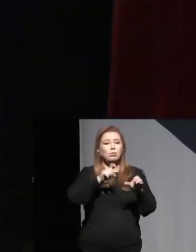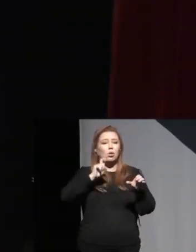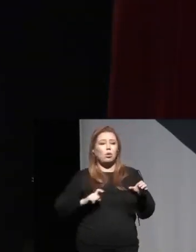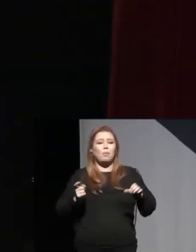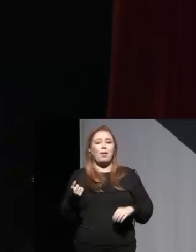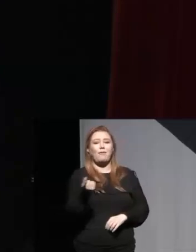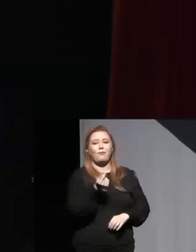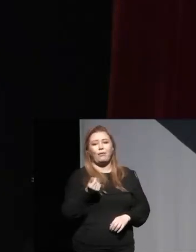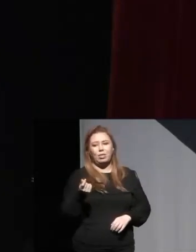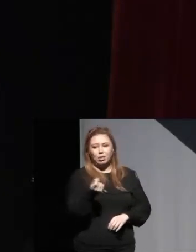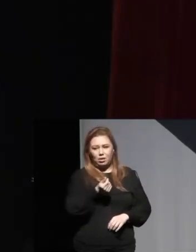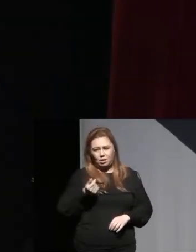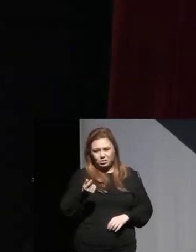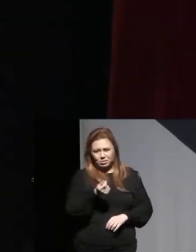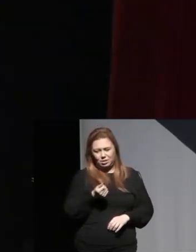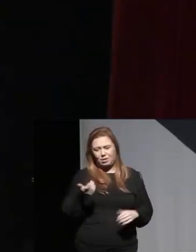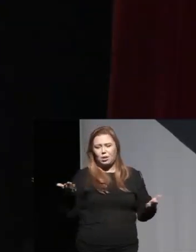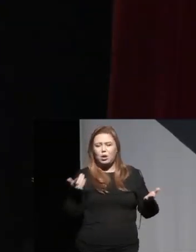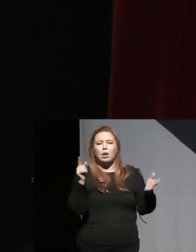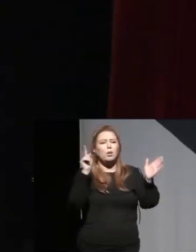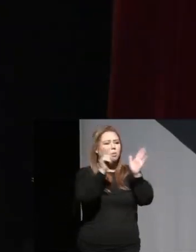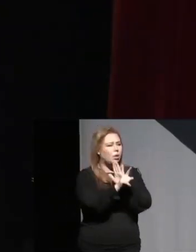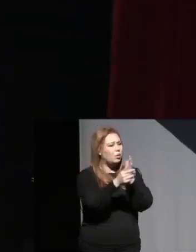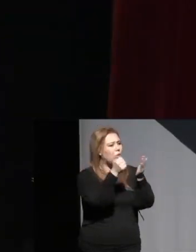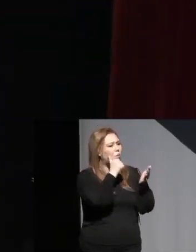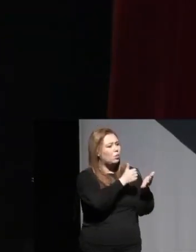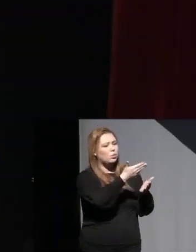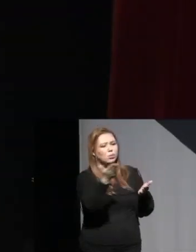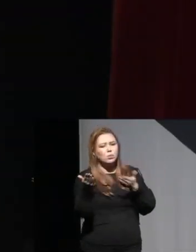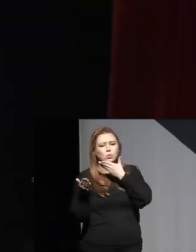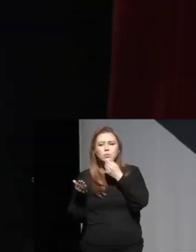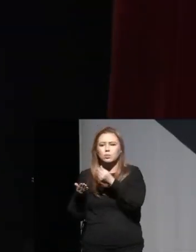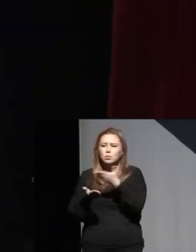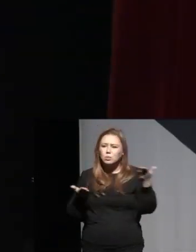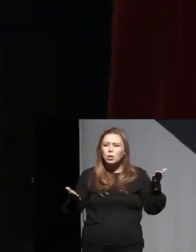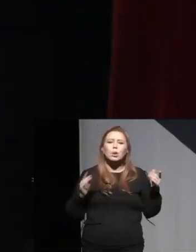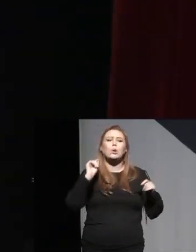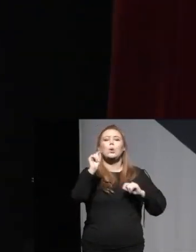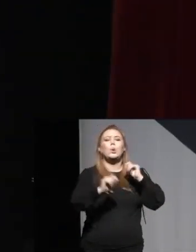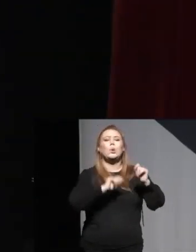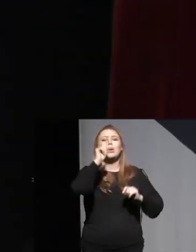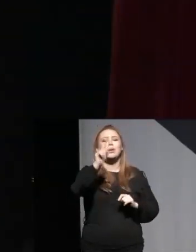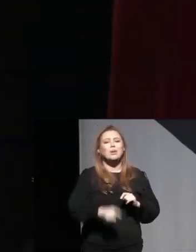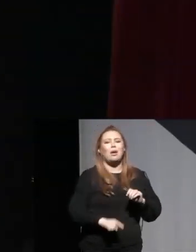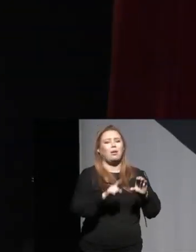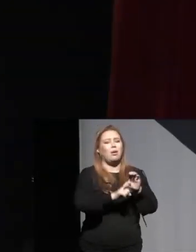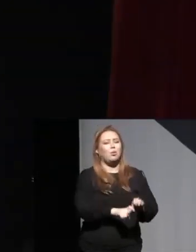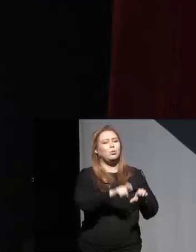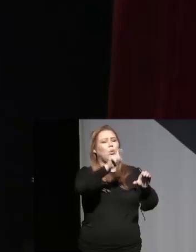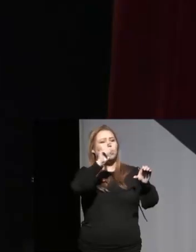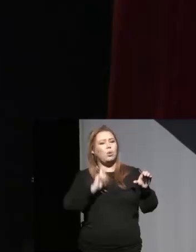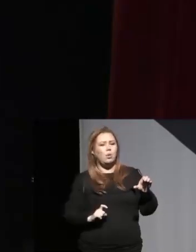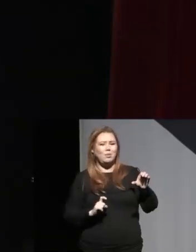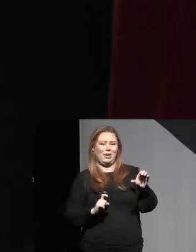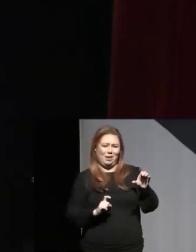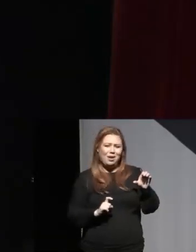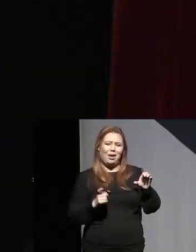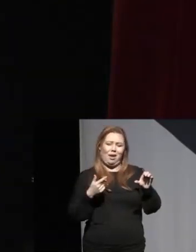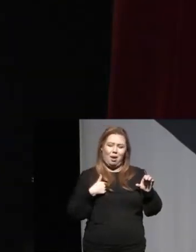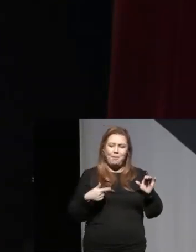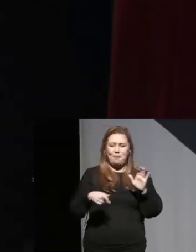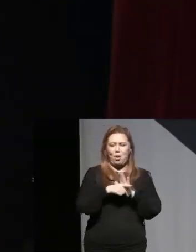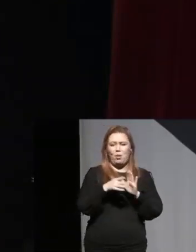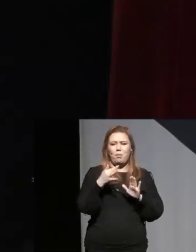aí eu pergunto para os senhores e para as senhoras, o que seria a autonomia legislativa sem a